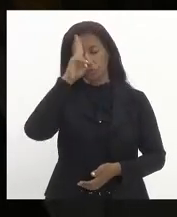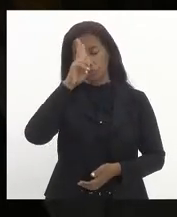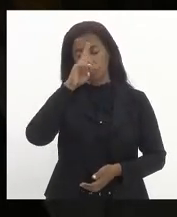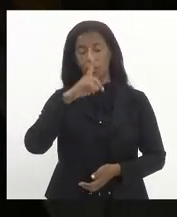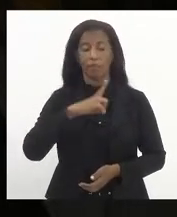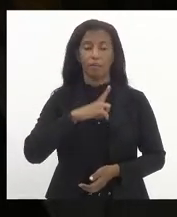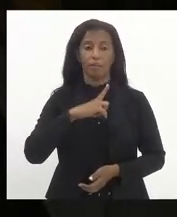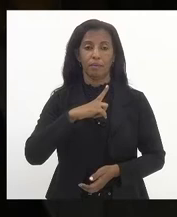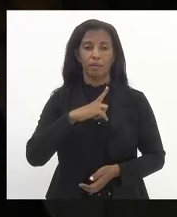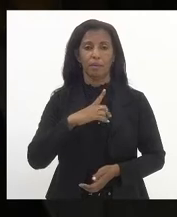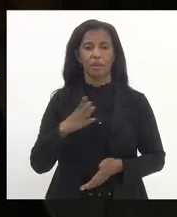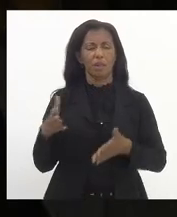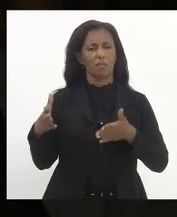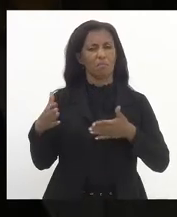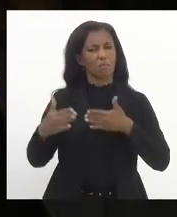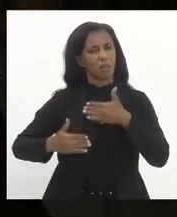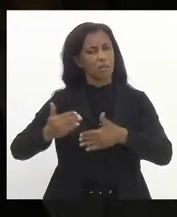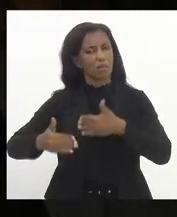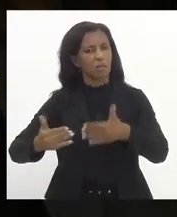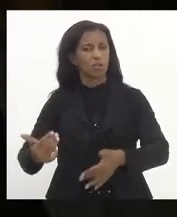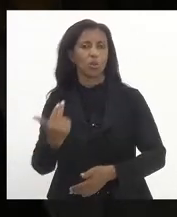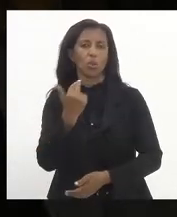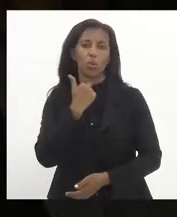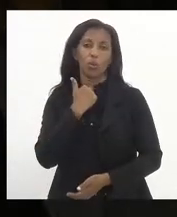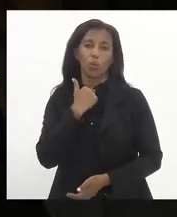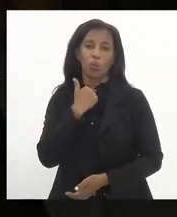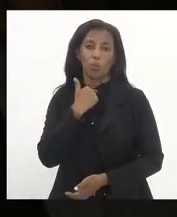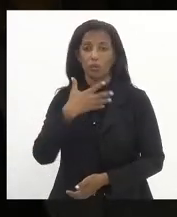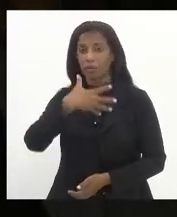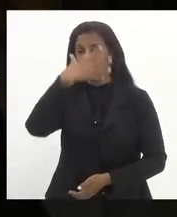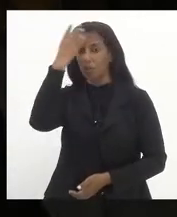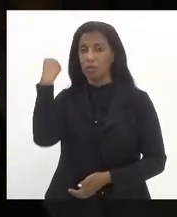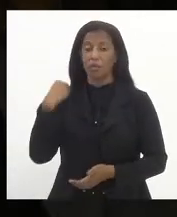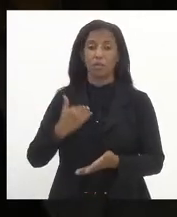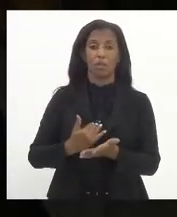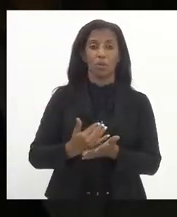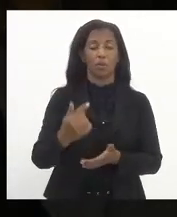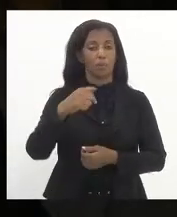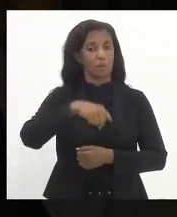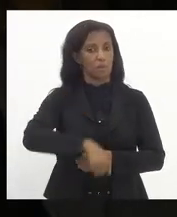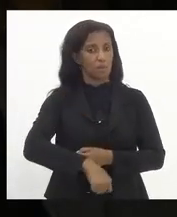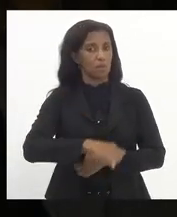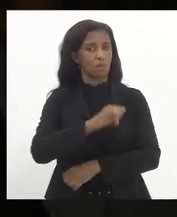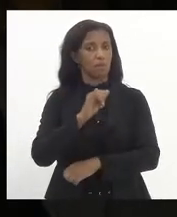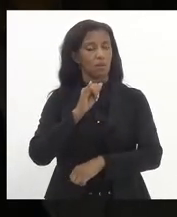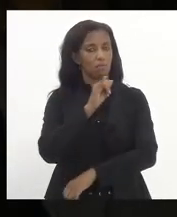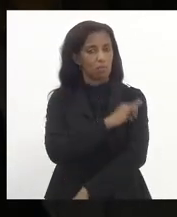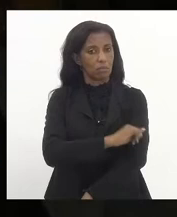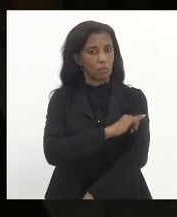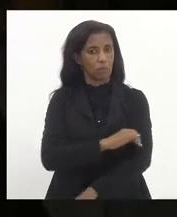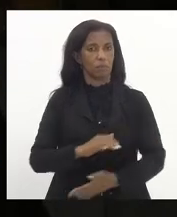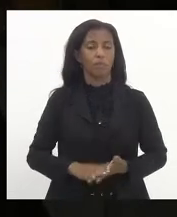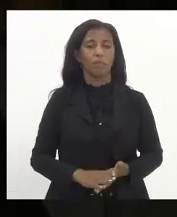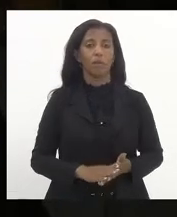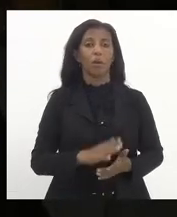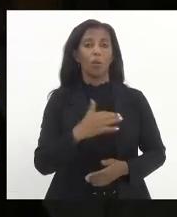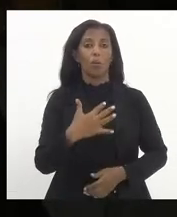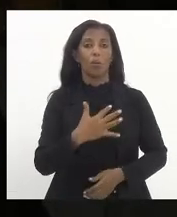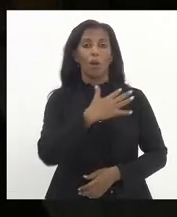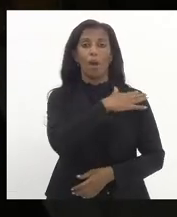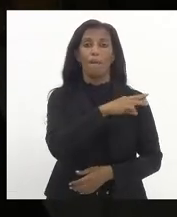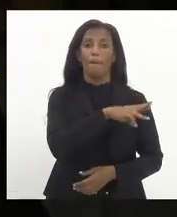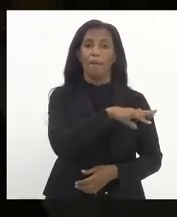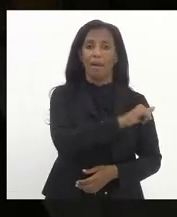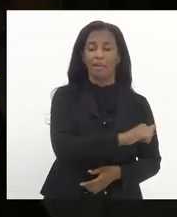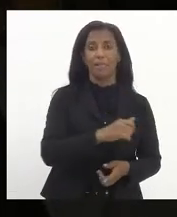uma trajetória histórica que não pode ser olvidada, que começa aqui conosco, no Rio de Janeiro, com o Arsenal de Marinha,